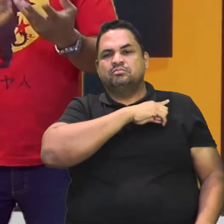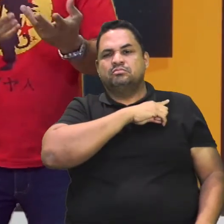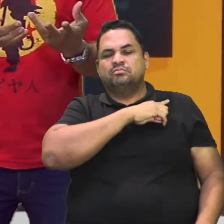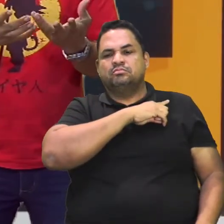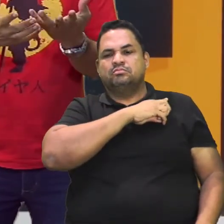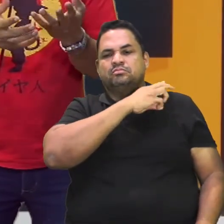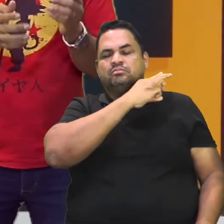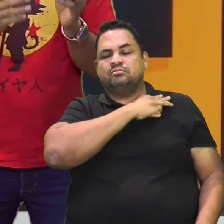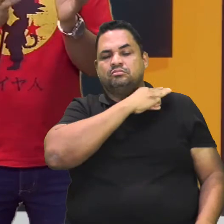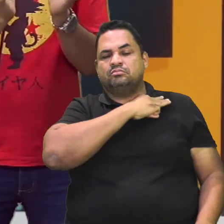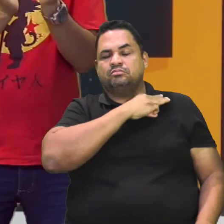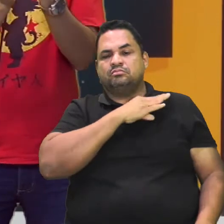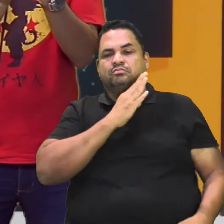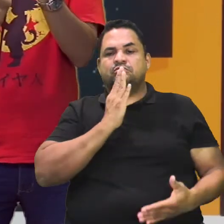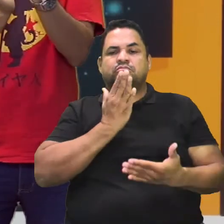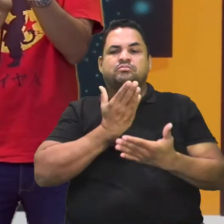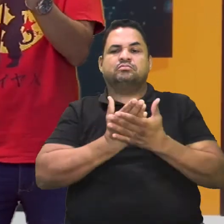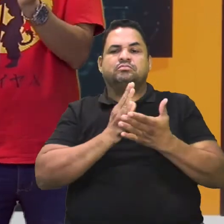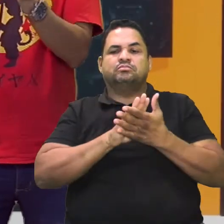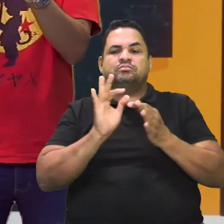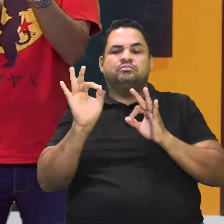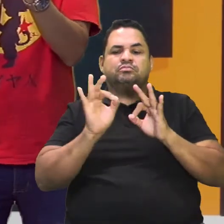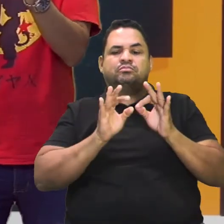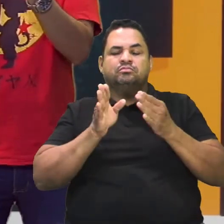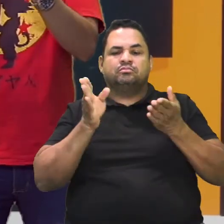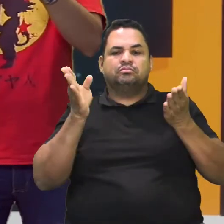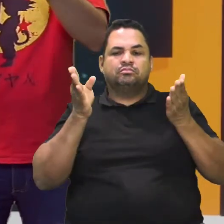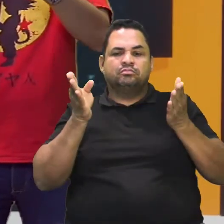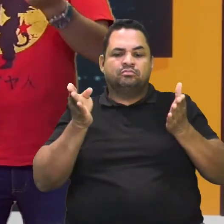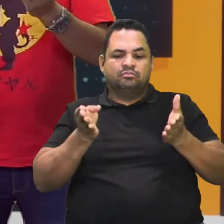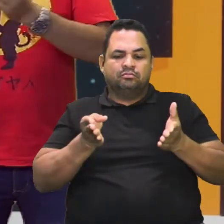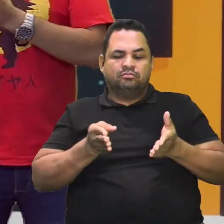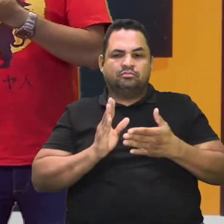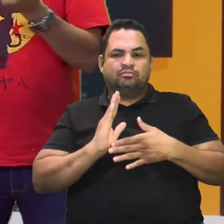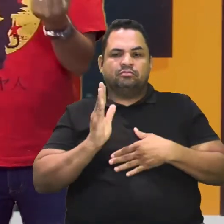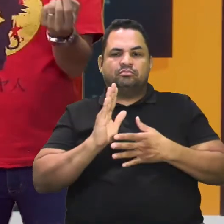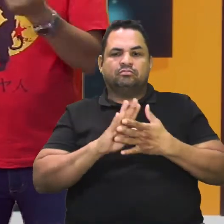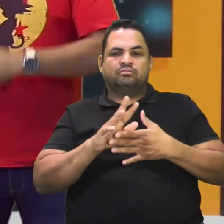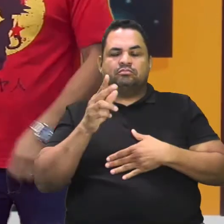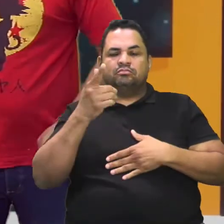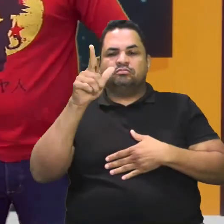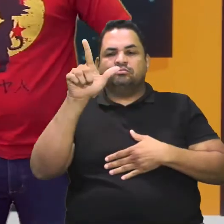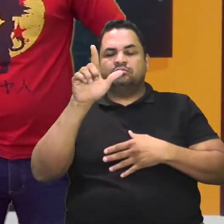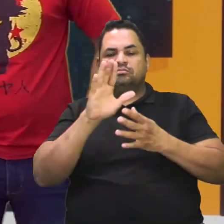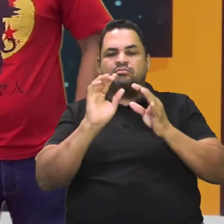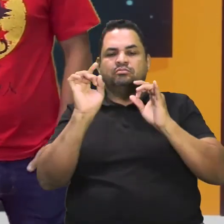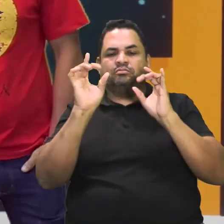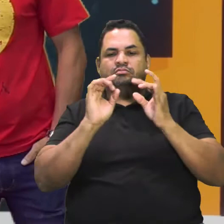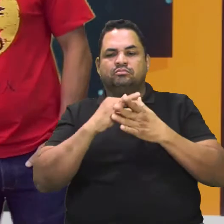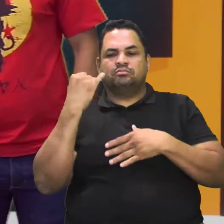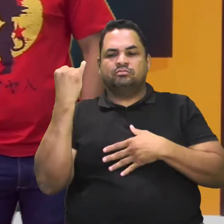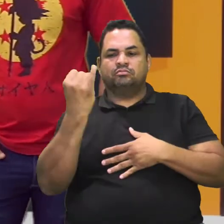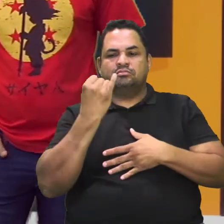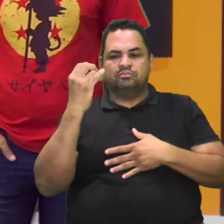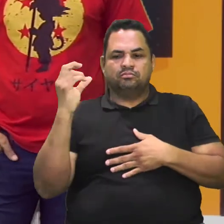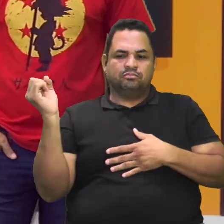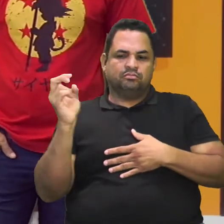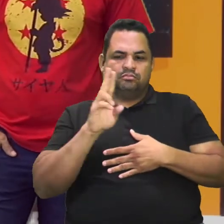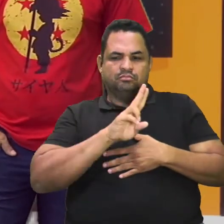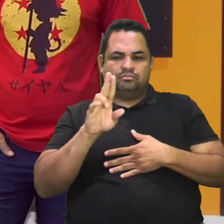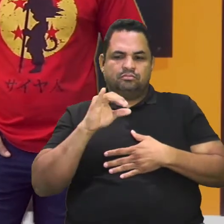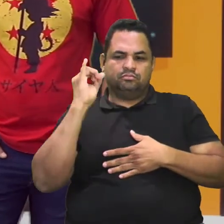ano. No terceiro ano, vamos ver esse alinhamento da parábola já com esses outros detalhezinhos importantes, com esses outros